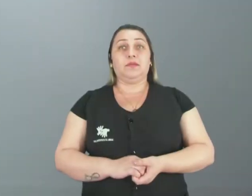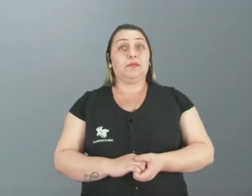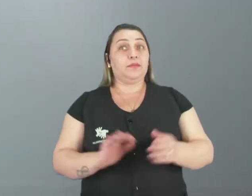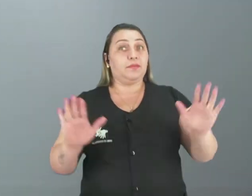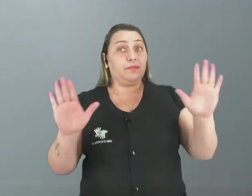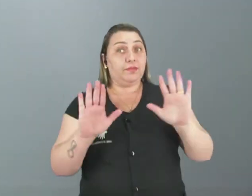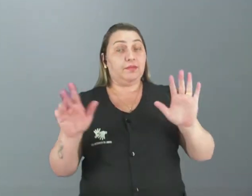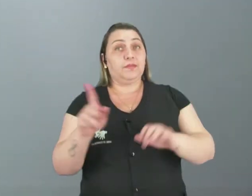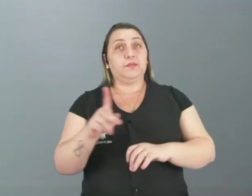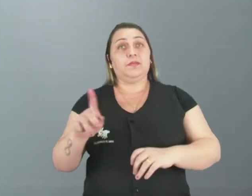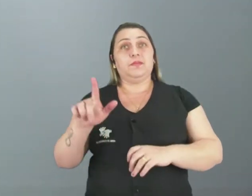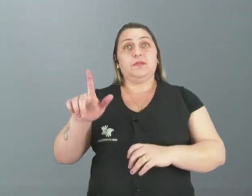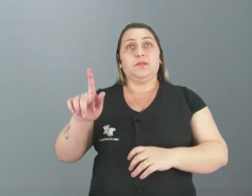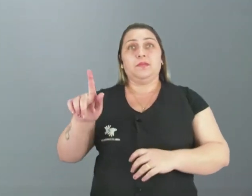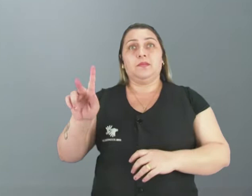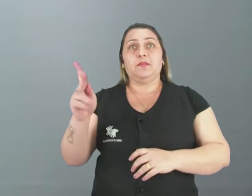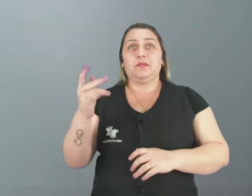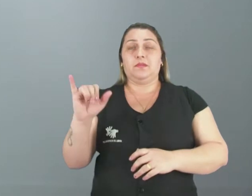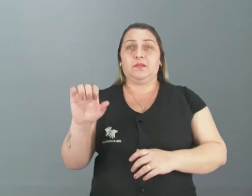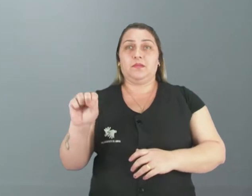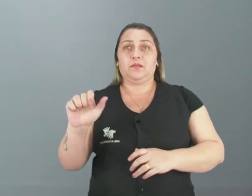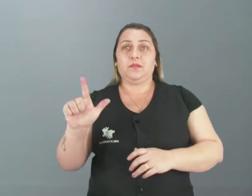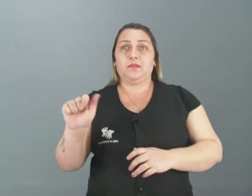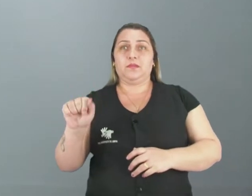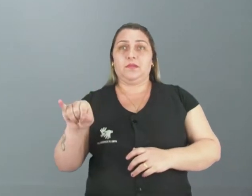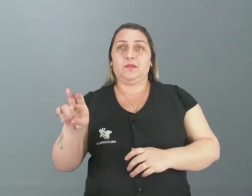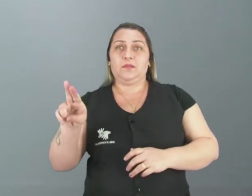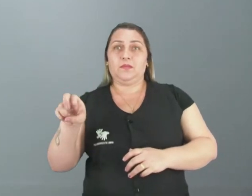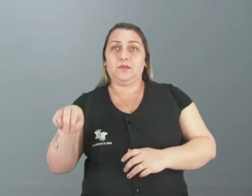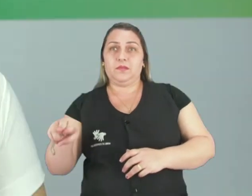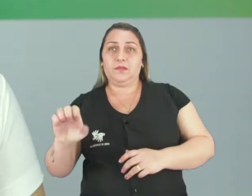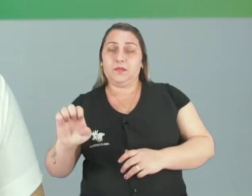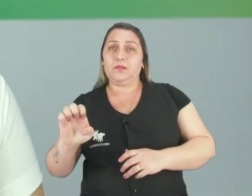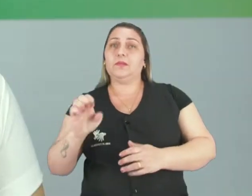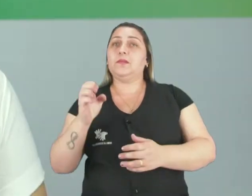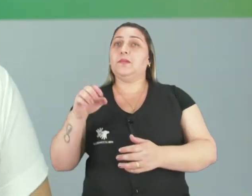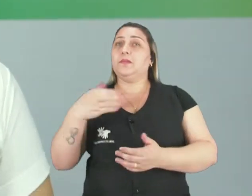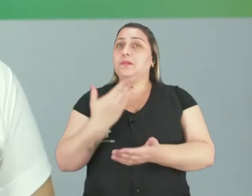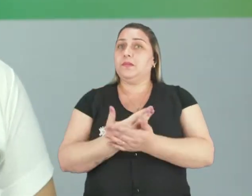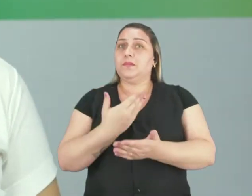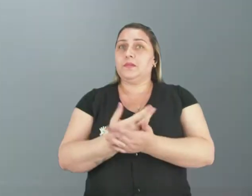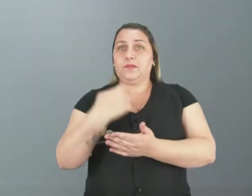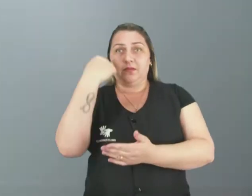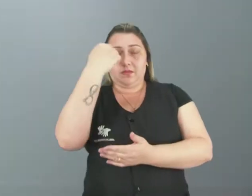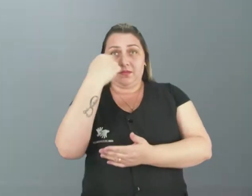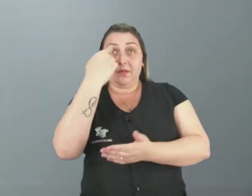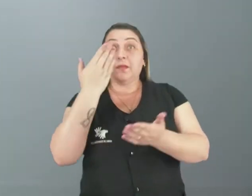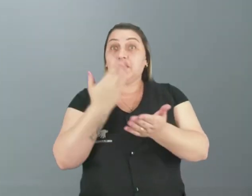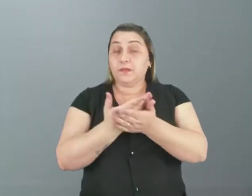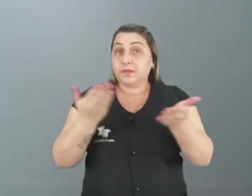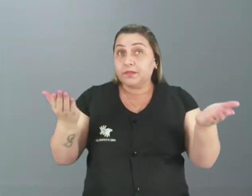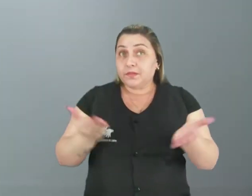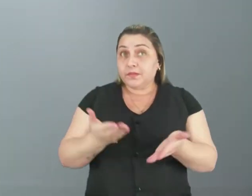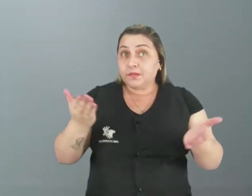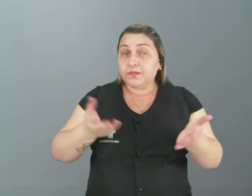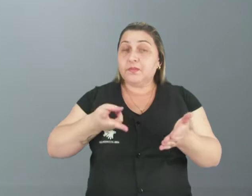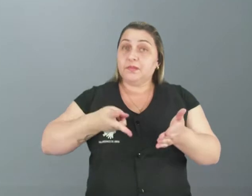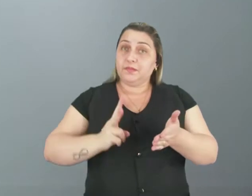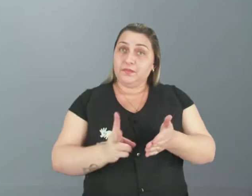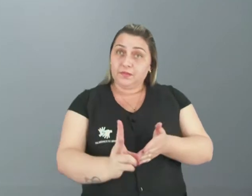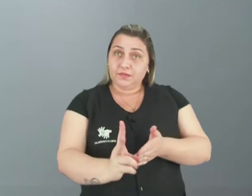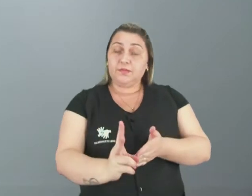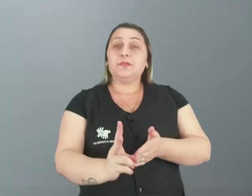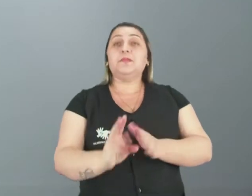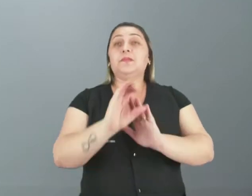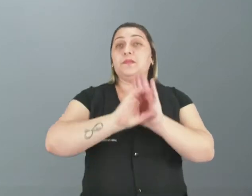Hola, yo soy la professora Gislaine e vamos a mais uma classe de língua espanhola. Na aula de hoje, a gente vai dar